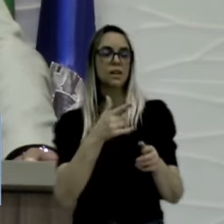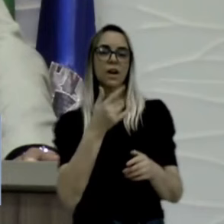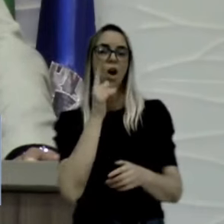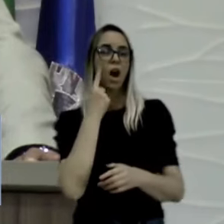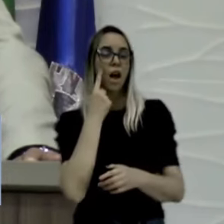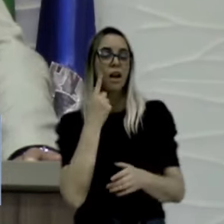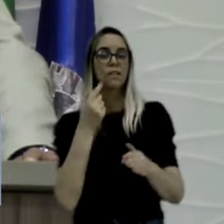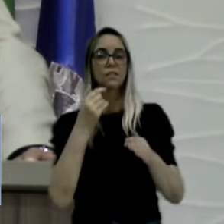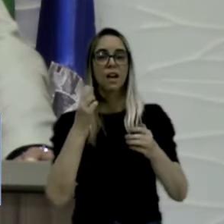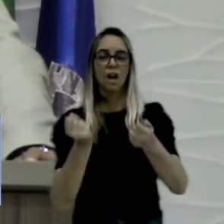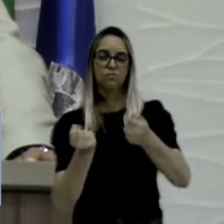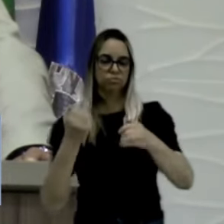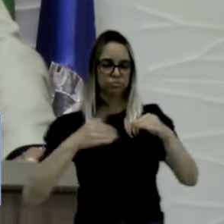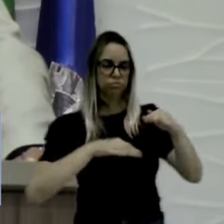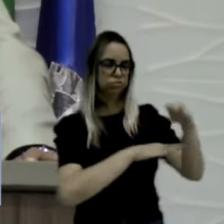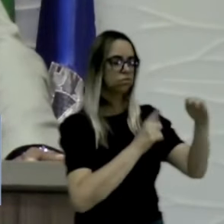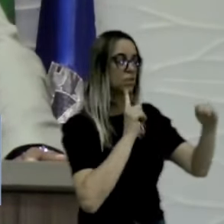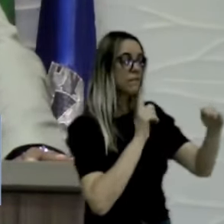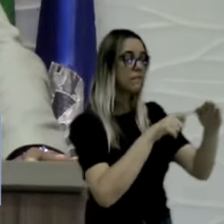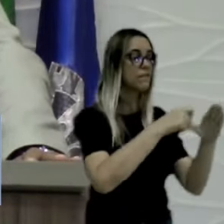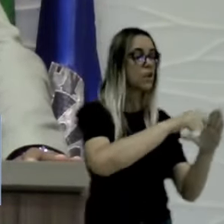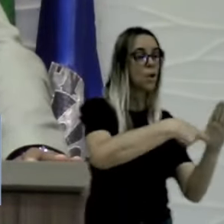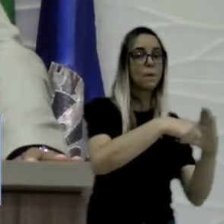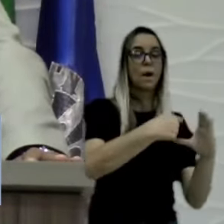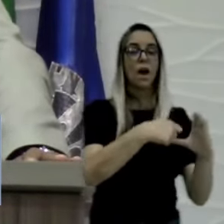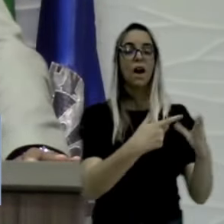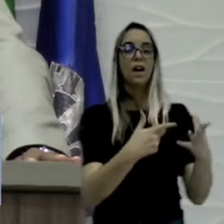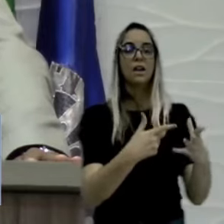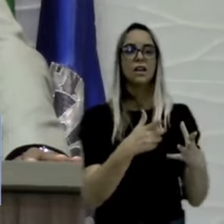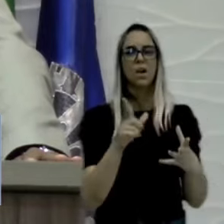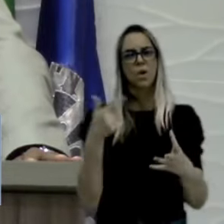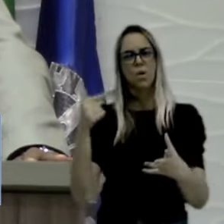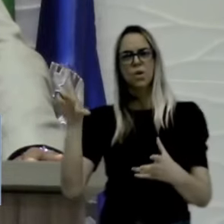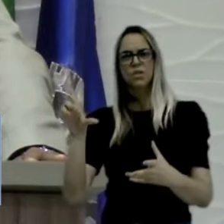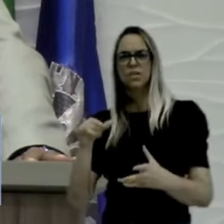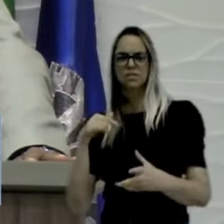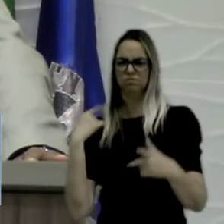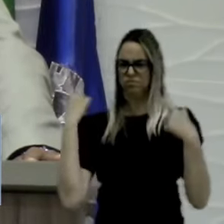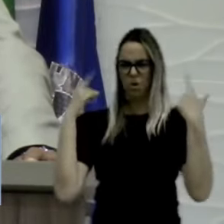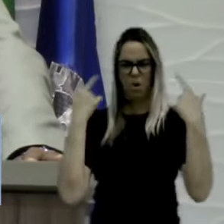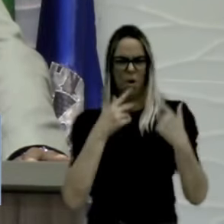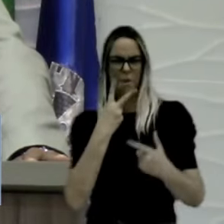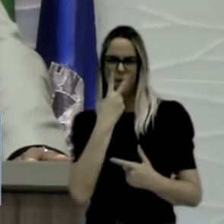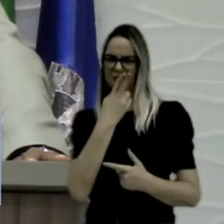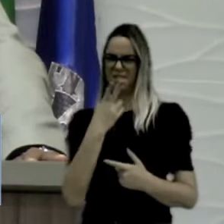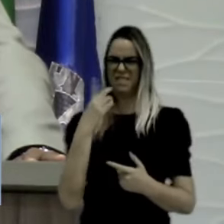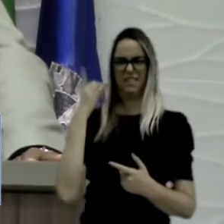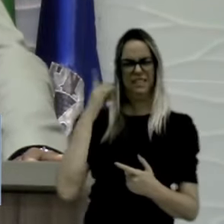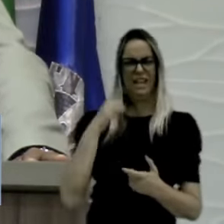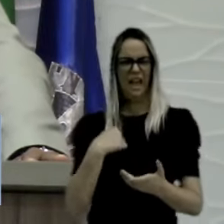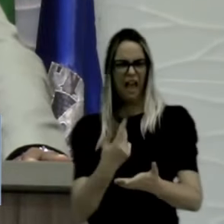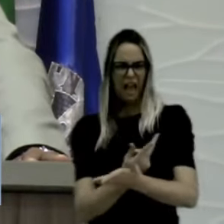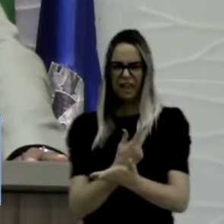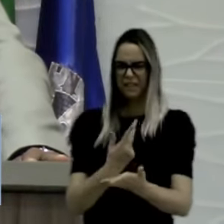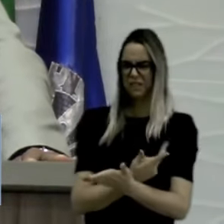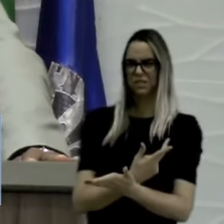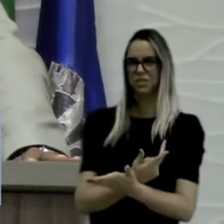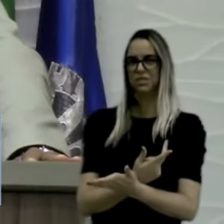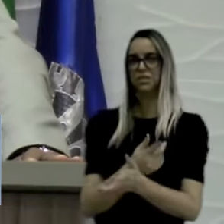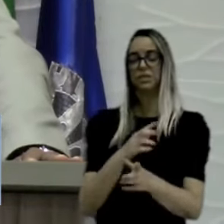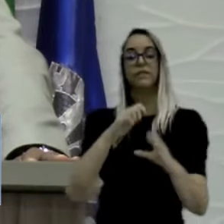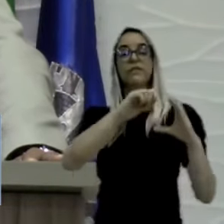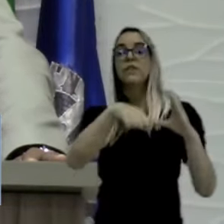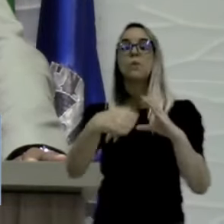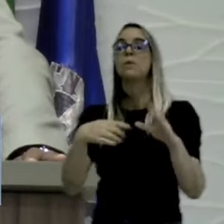vai filmar e mostrar o que está acontecendo. Vereador sai aqui esturrando igual um louco. Errado, que não sei o que. Mostra, filma o que